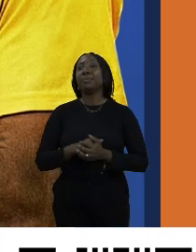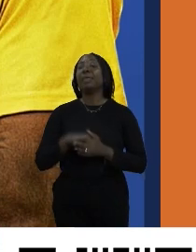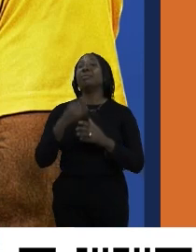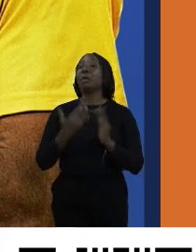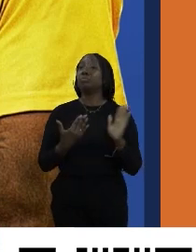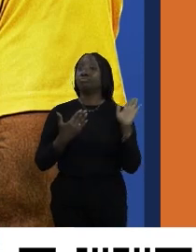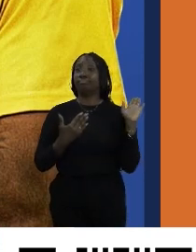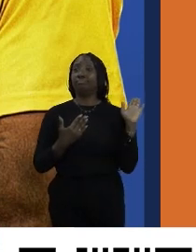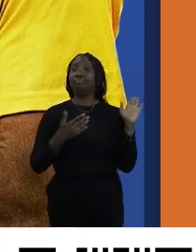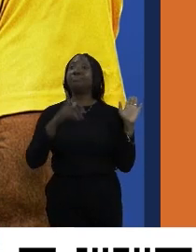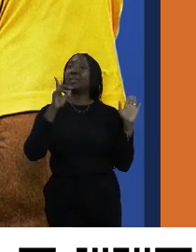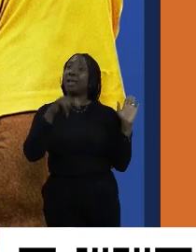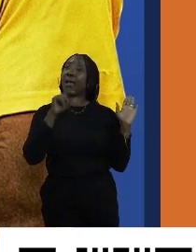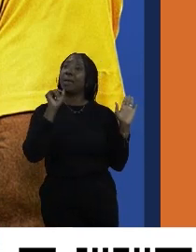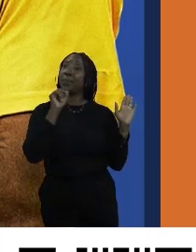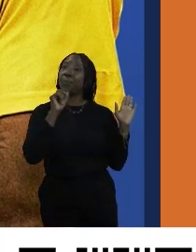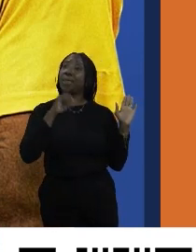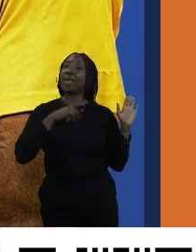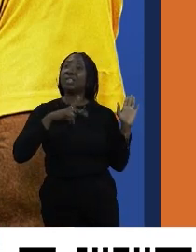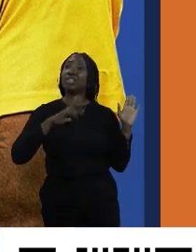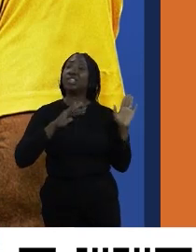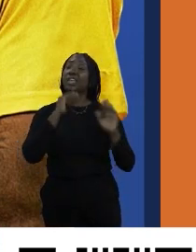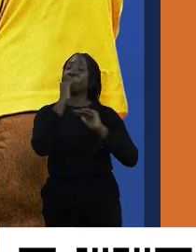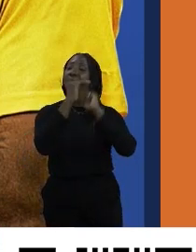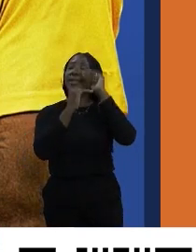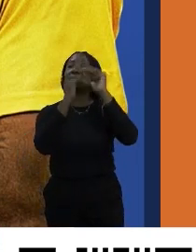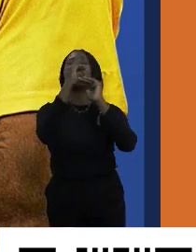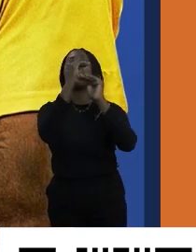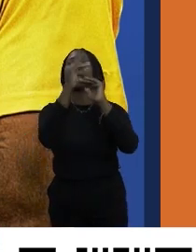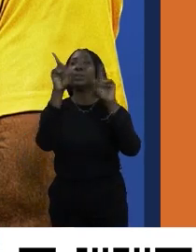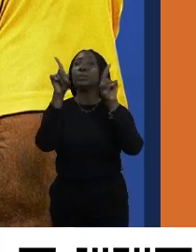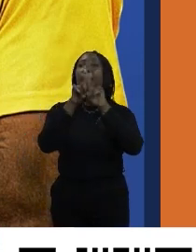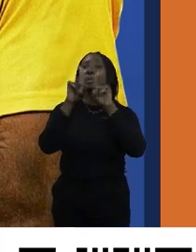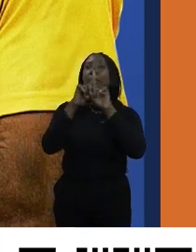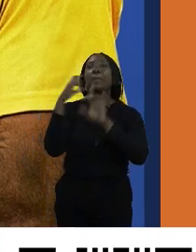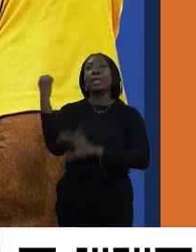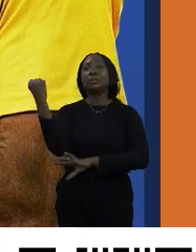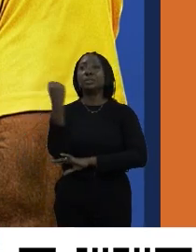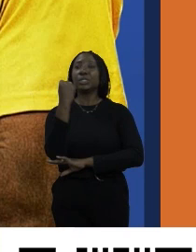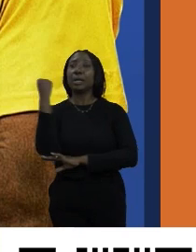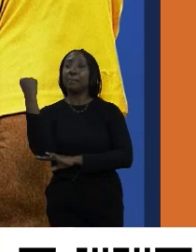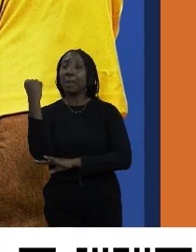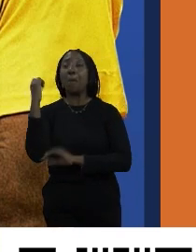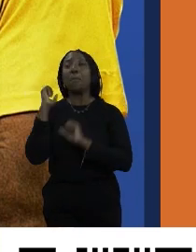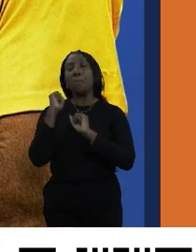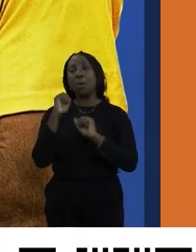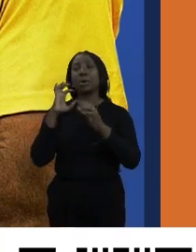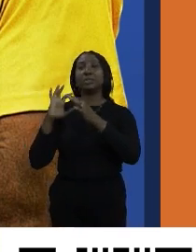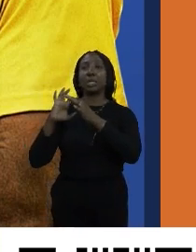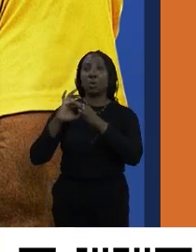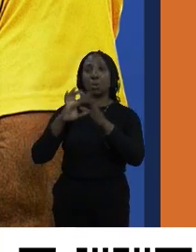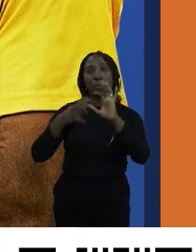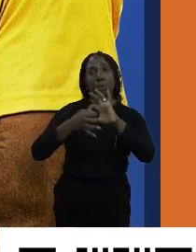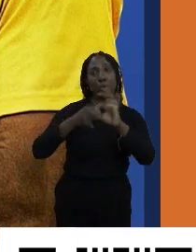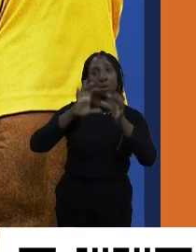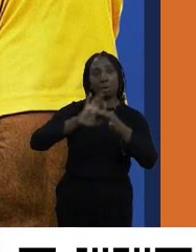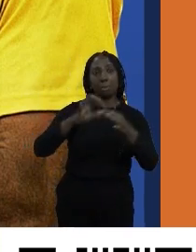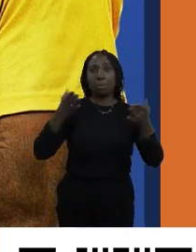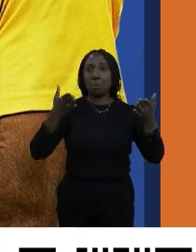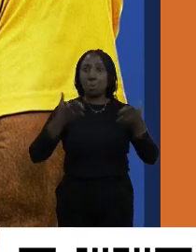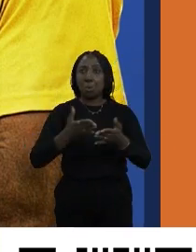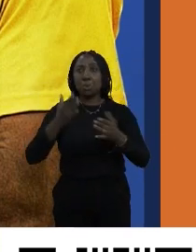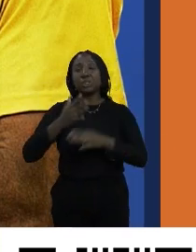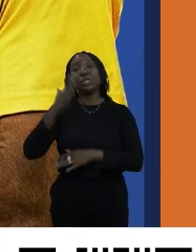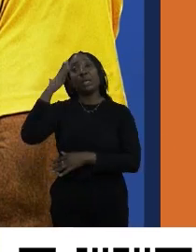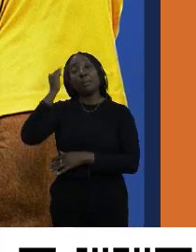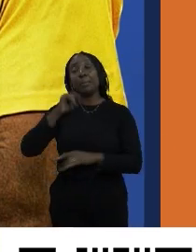de crescimento, mindset de campeão, é uma inquietude. A gente pode ser campeão olímpico hoje, campeão mundial hoje, amanhã a gente está